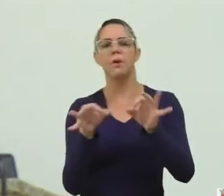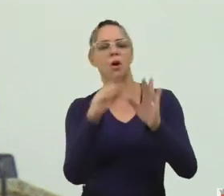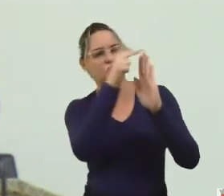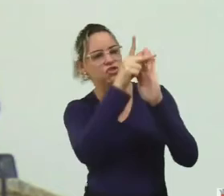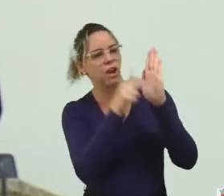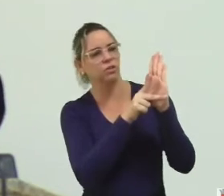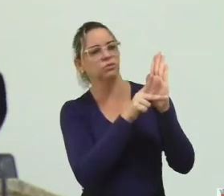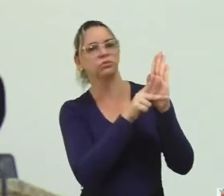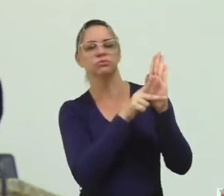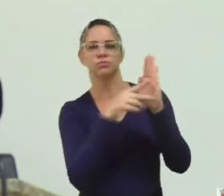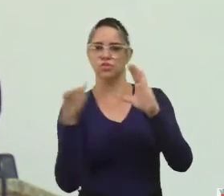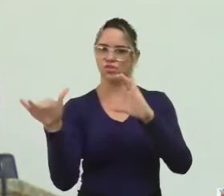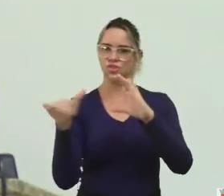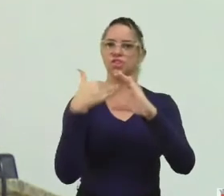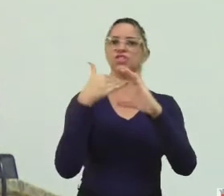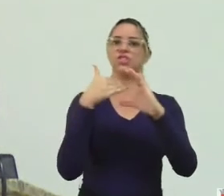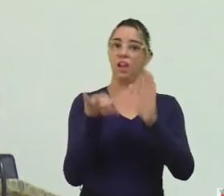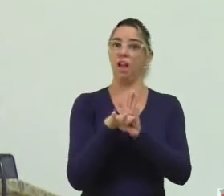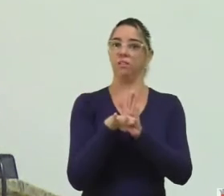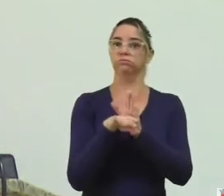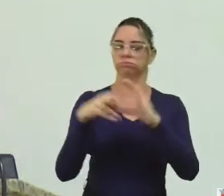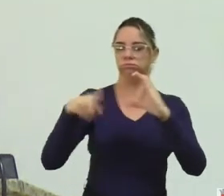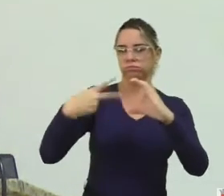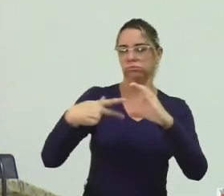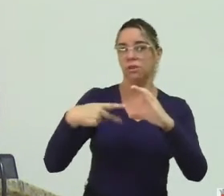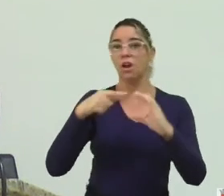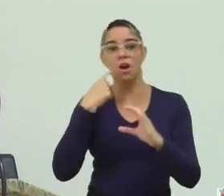aprovar. Porque a gente, chegando aqui,